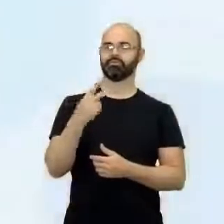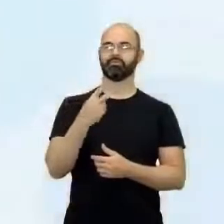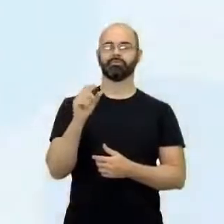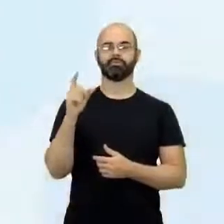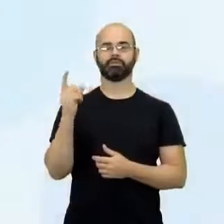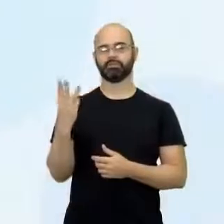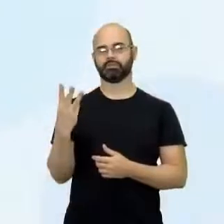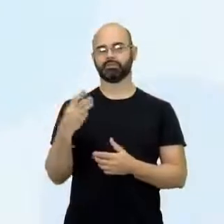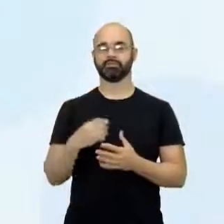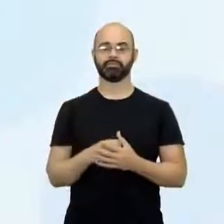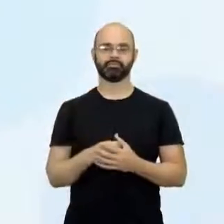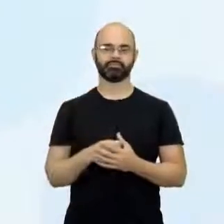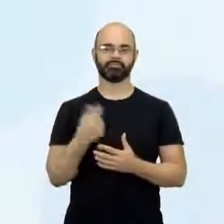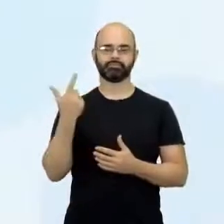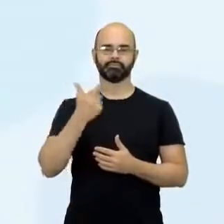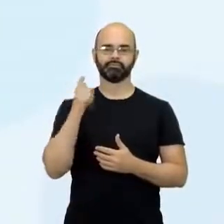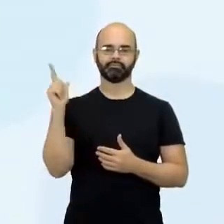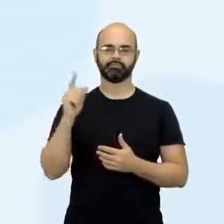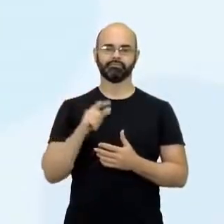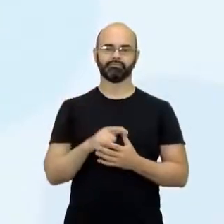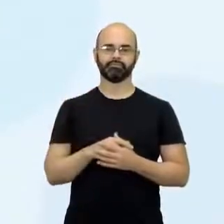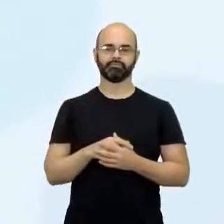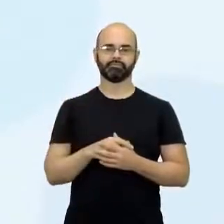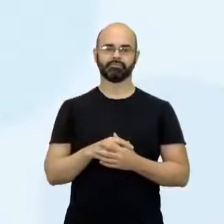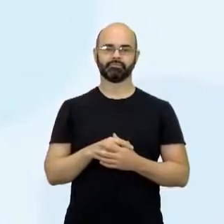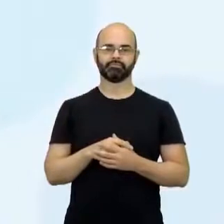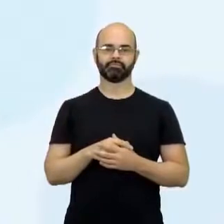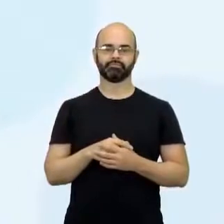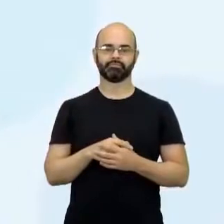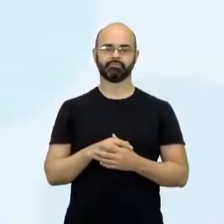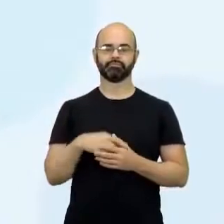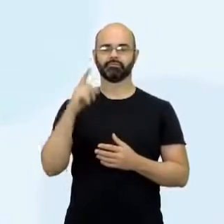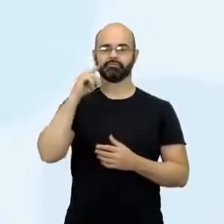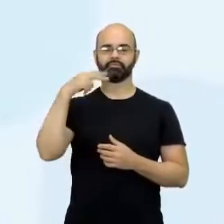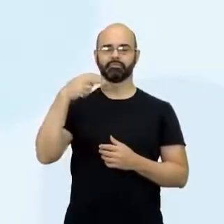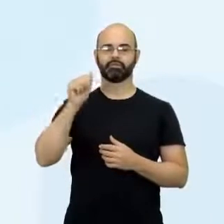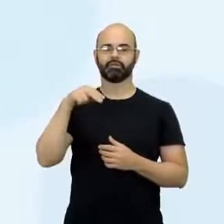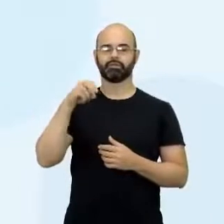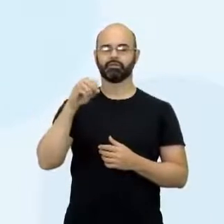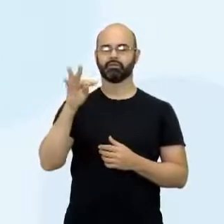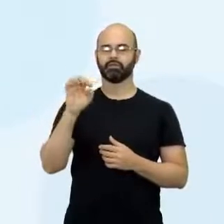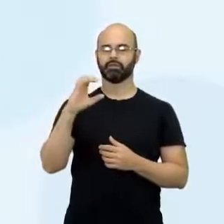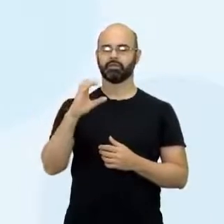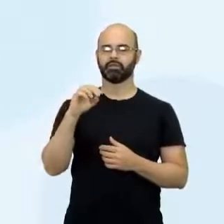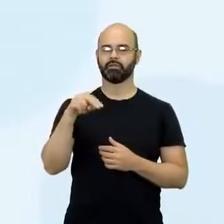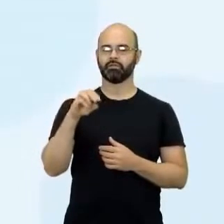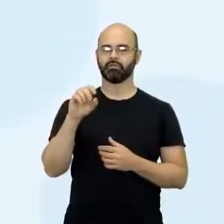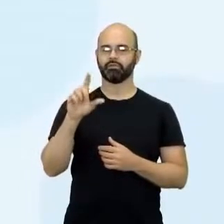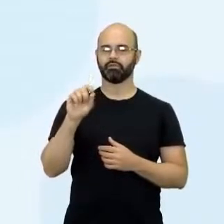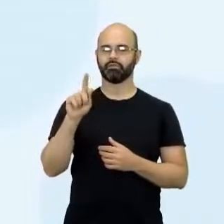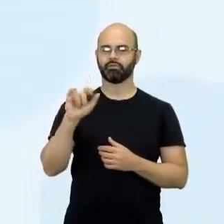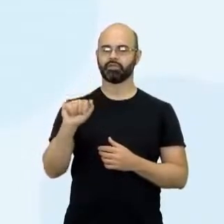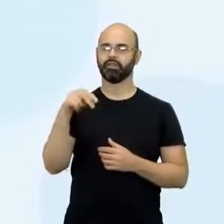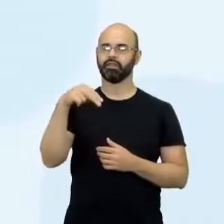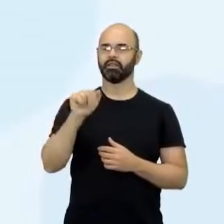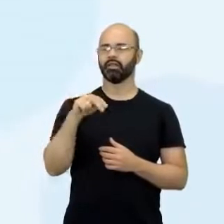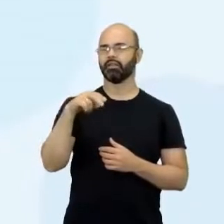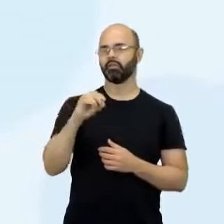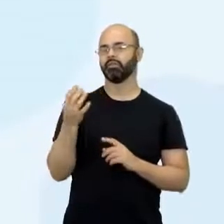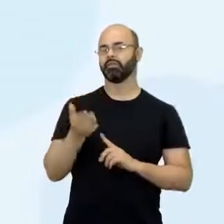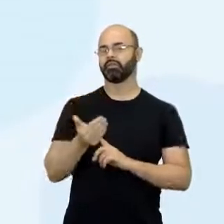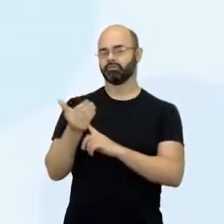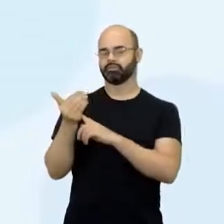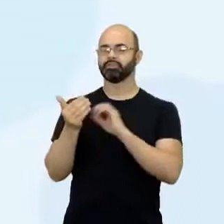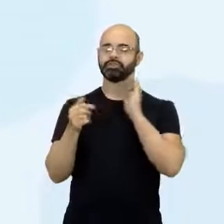gráfico mostrando a densidade, a vantagem tecnológica em nanotecnologia, né? O ápice aí do investimento. Aí o